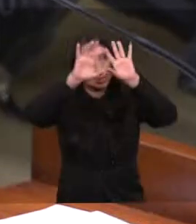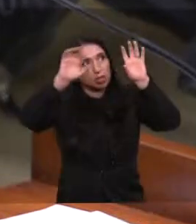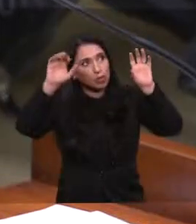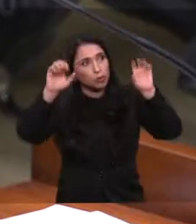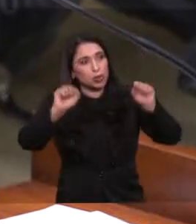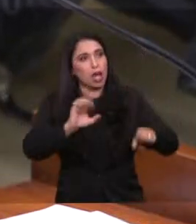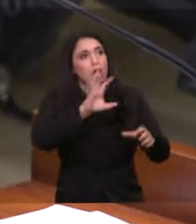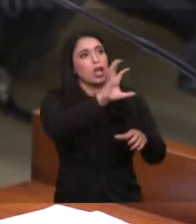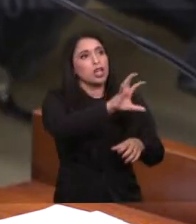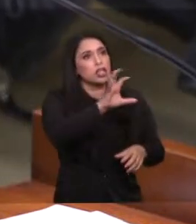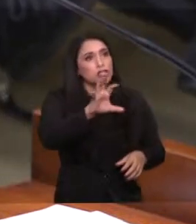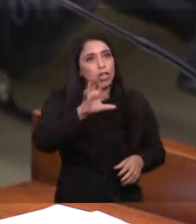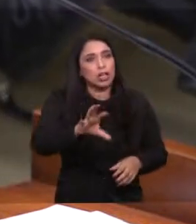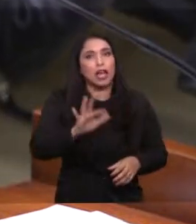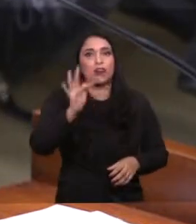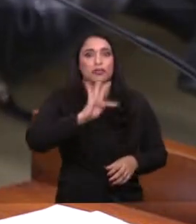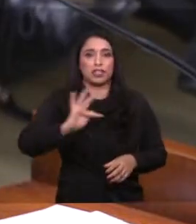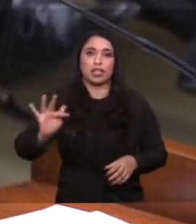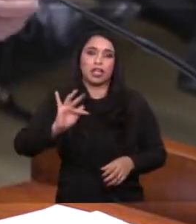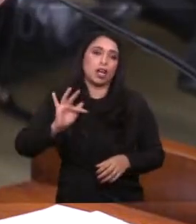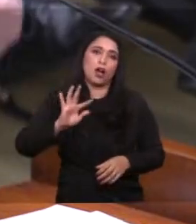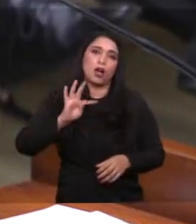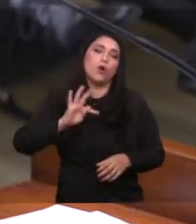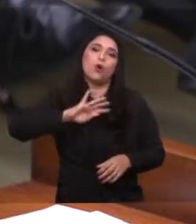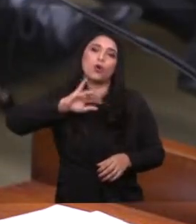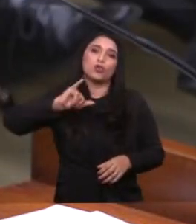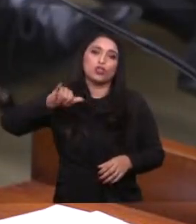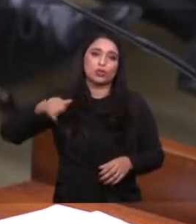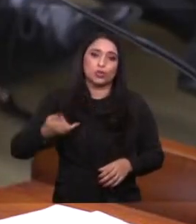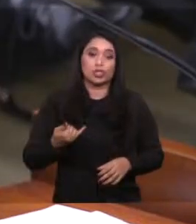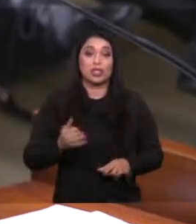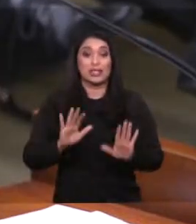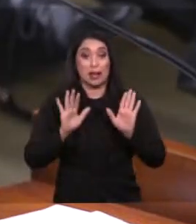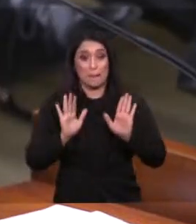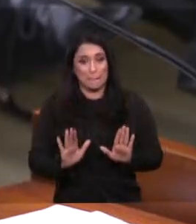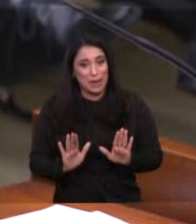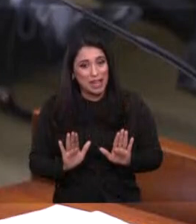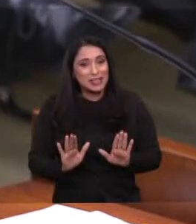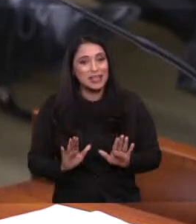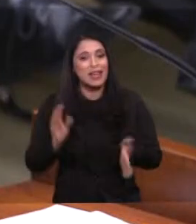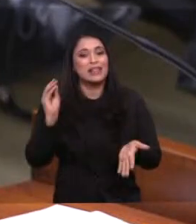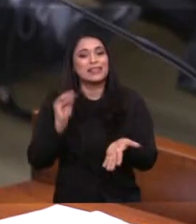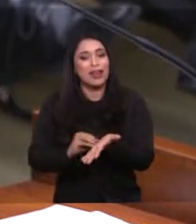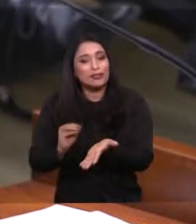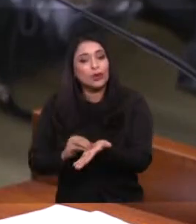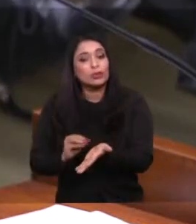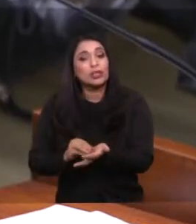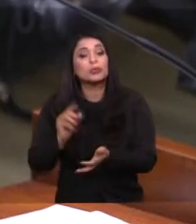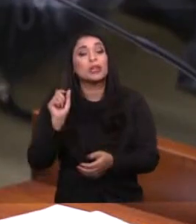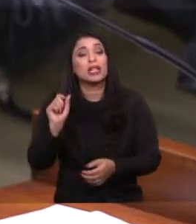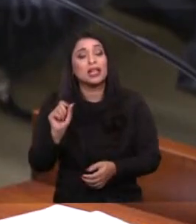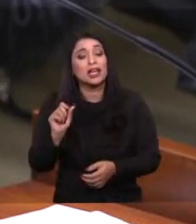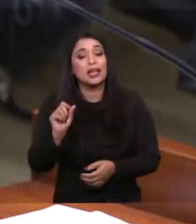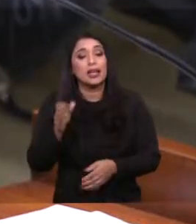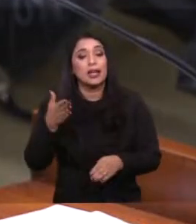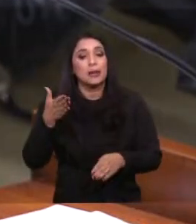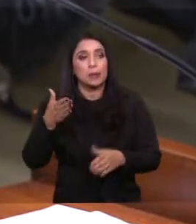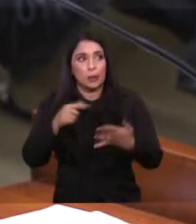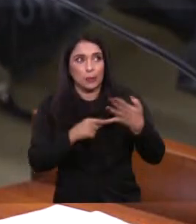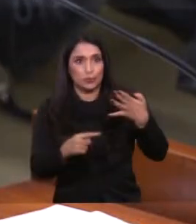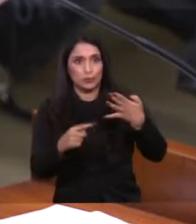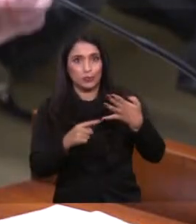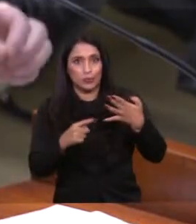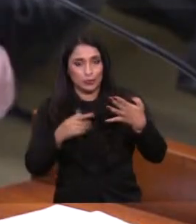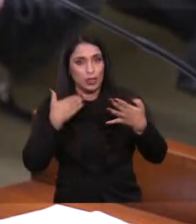regionais, federais ou tribunais de justiça. Mas faltam pretendentes aptos ao ingresso na magistratura de primeiro